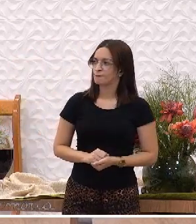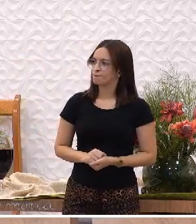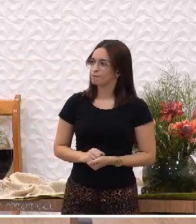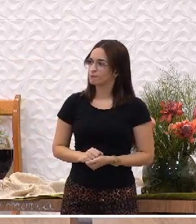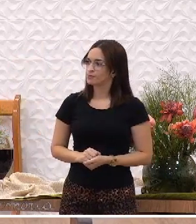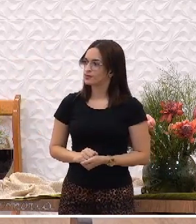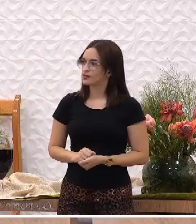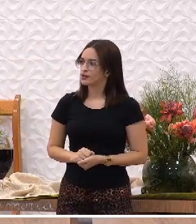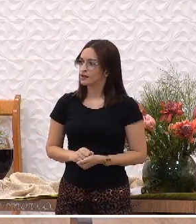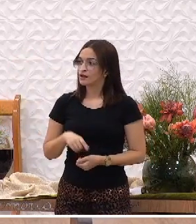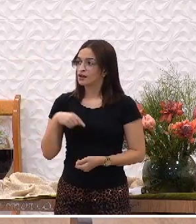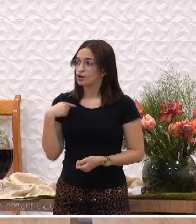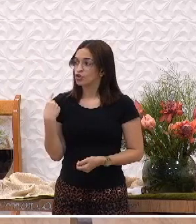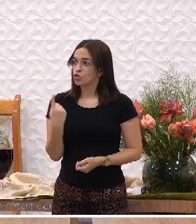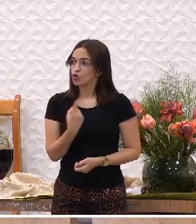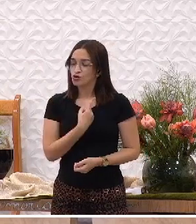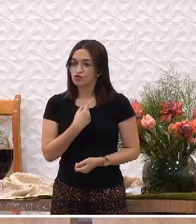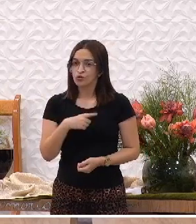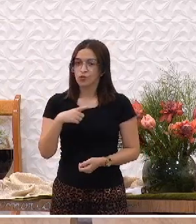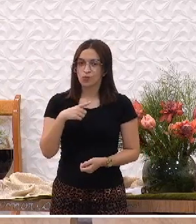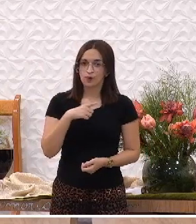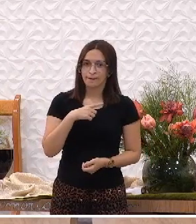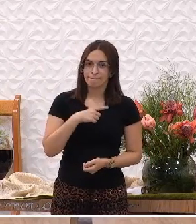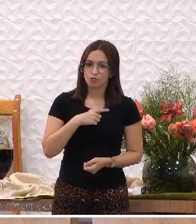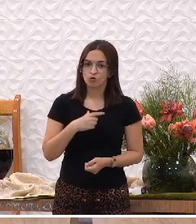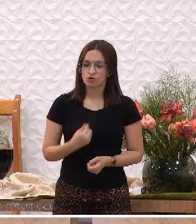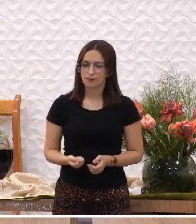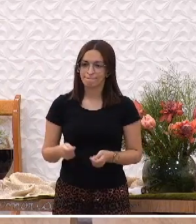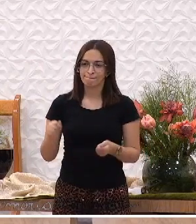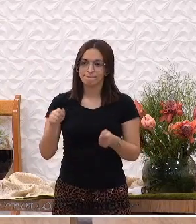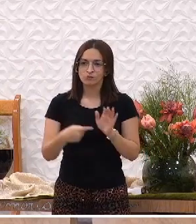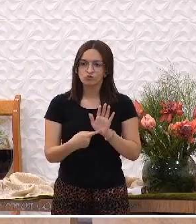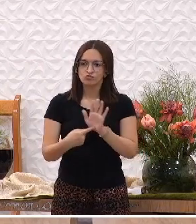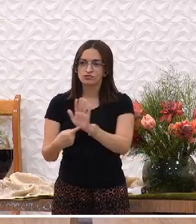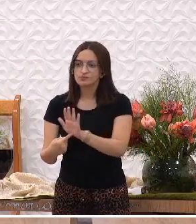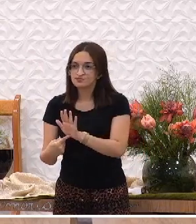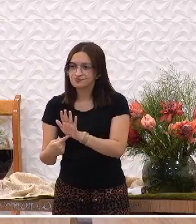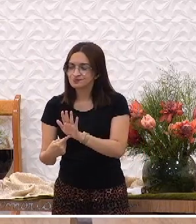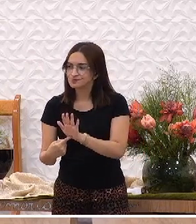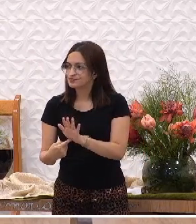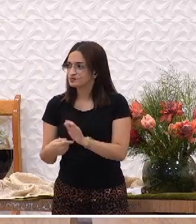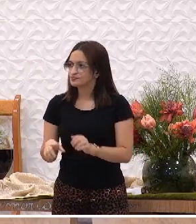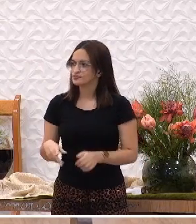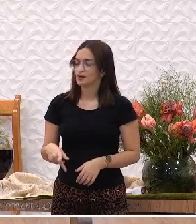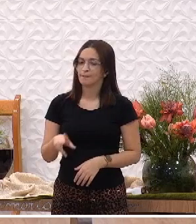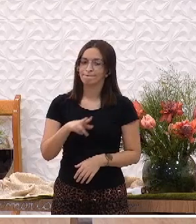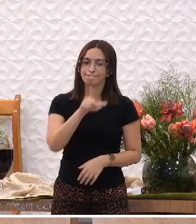é presbiteriana, a gente não está colocando nenhum presbítero ou conselho acima da autoridade de Cristo. Tá? Que isso fica muito claro.